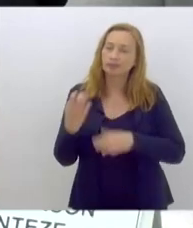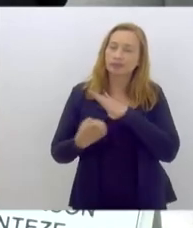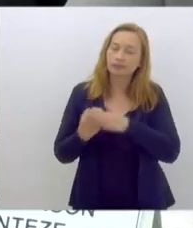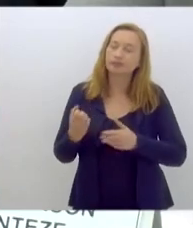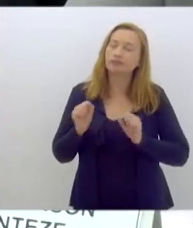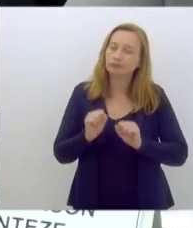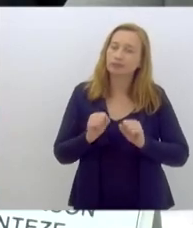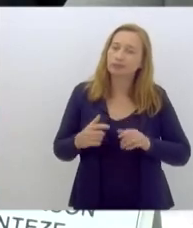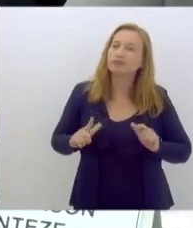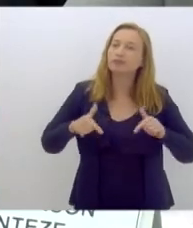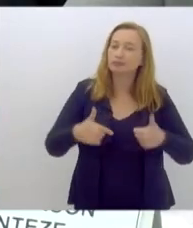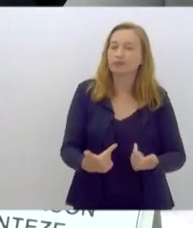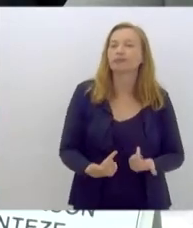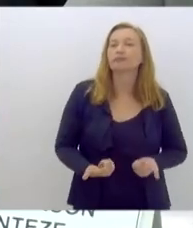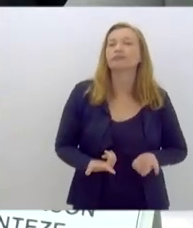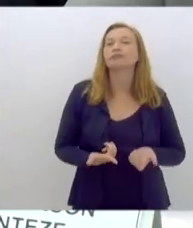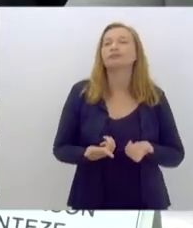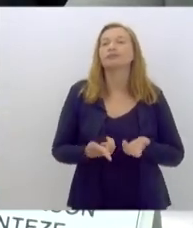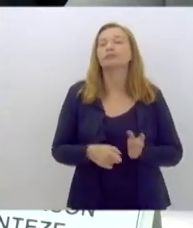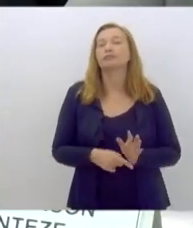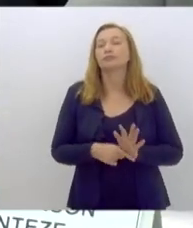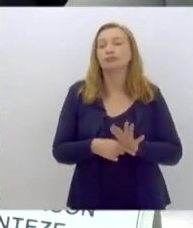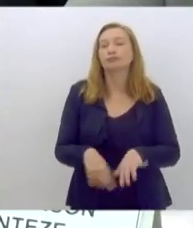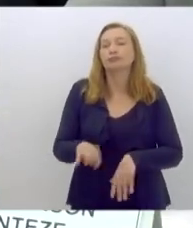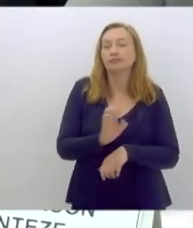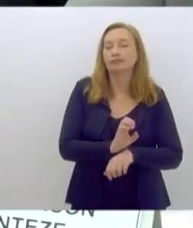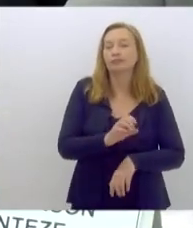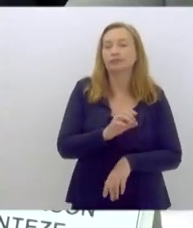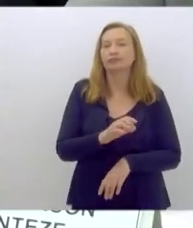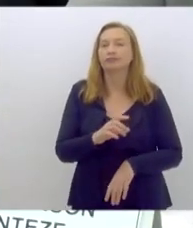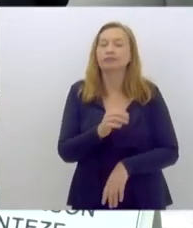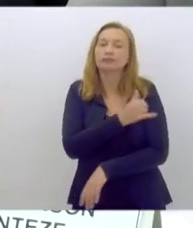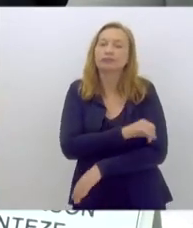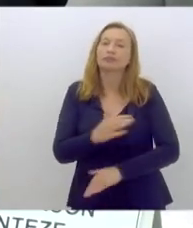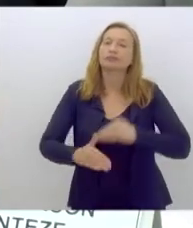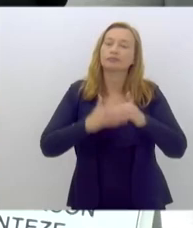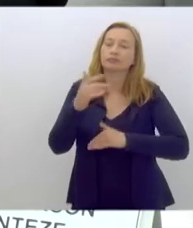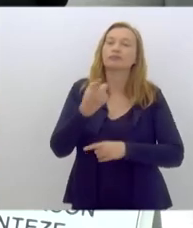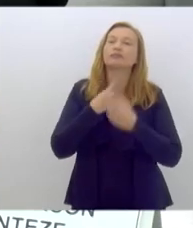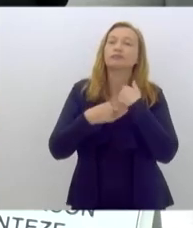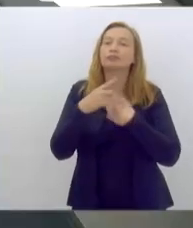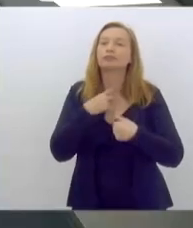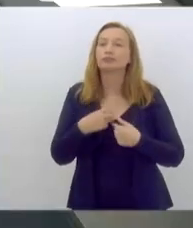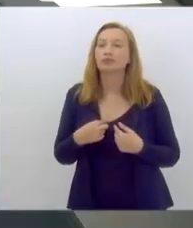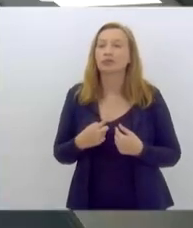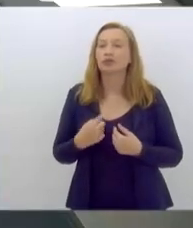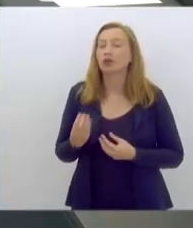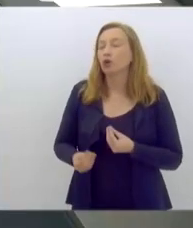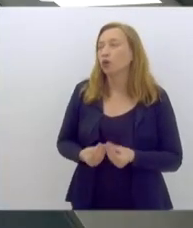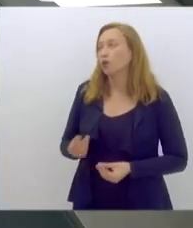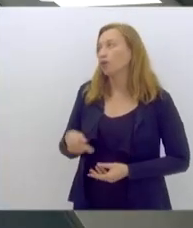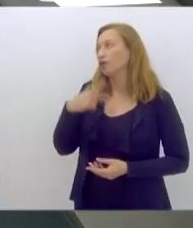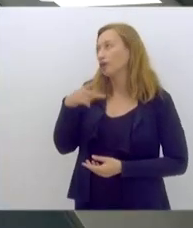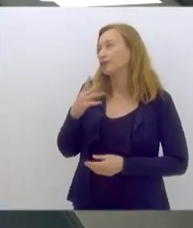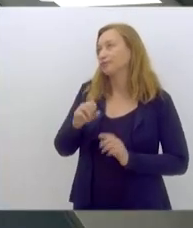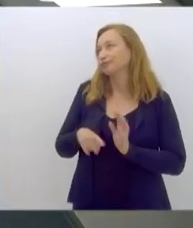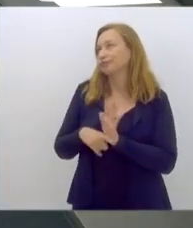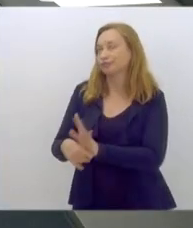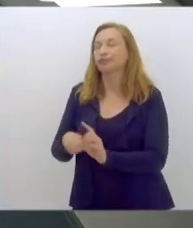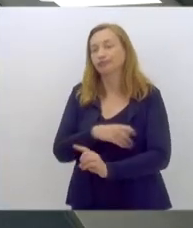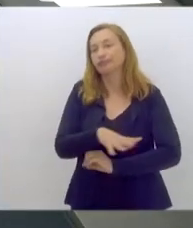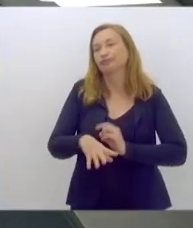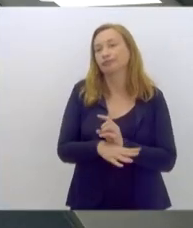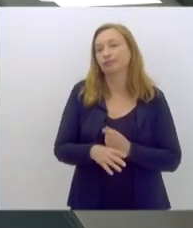proporcionar para o estado do Rio de Janeiro esse desenvolvimento que a gente tanto almeja mas como é que justifica por exemplo as chances social